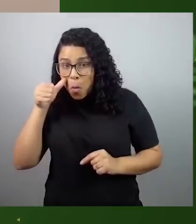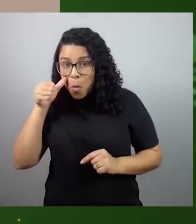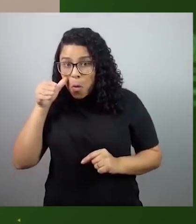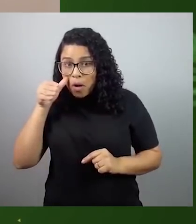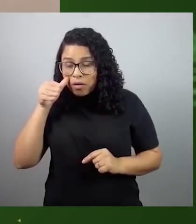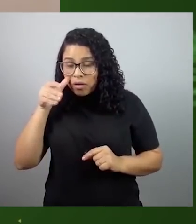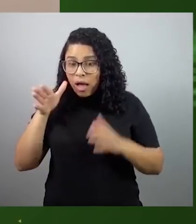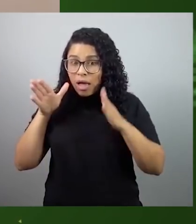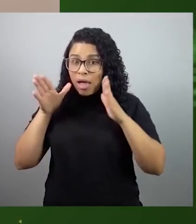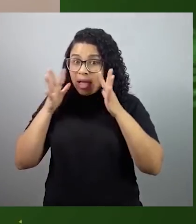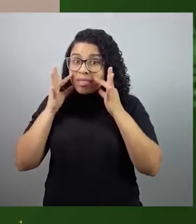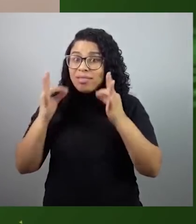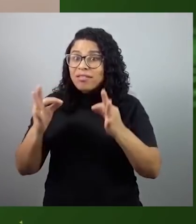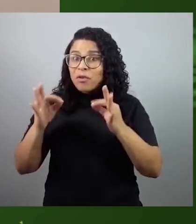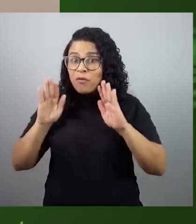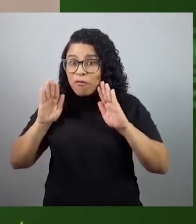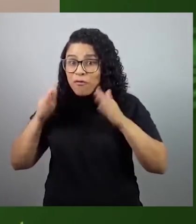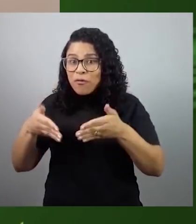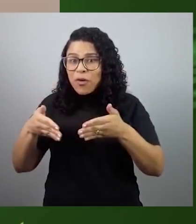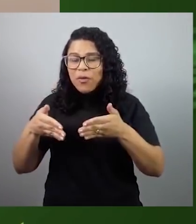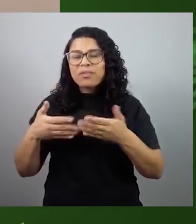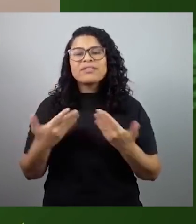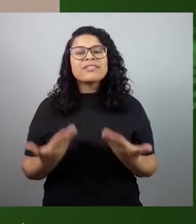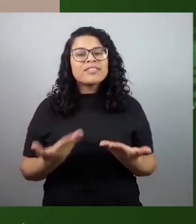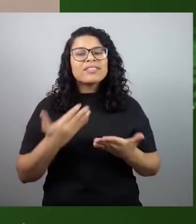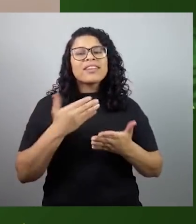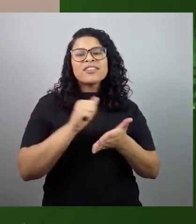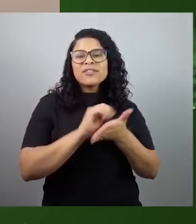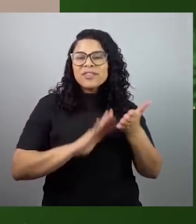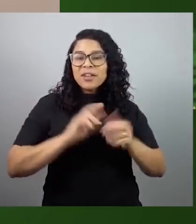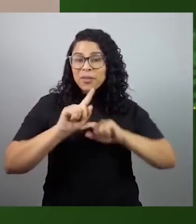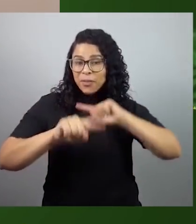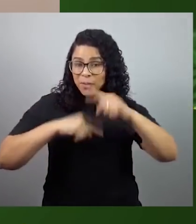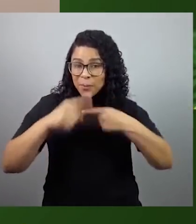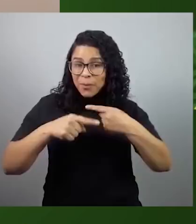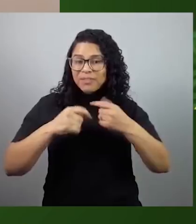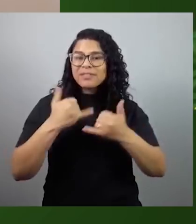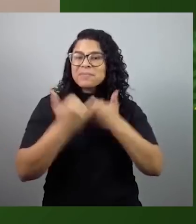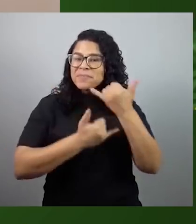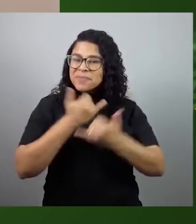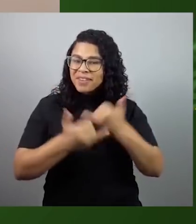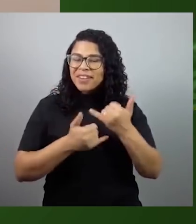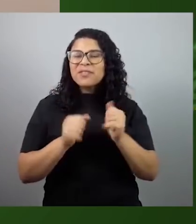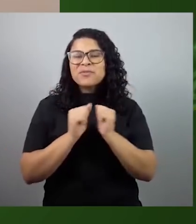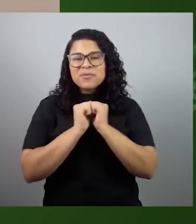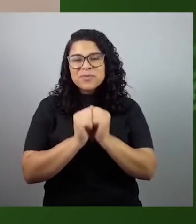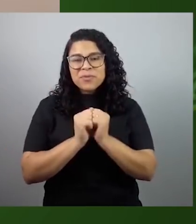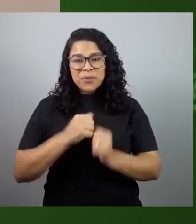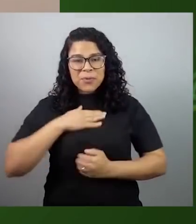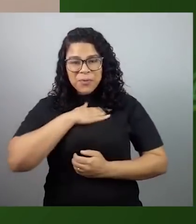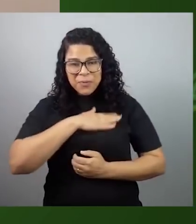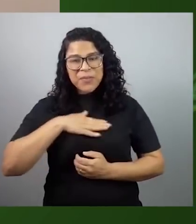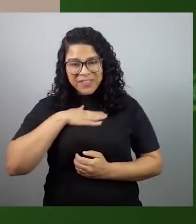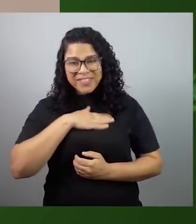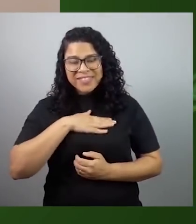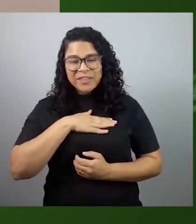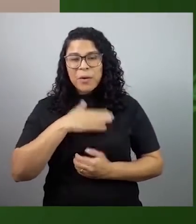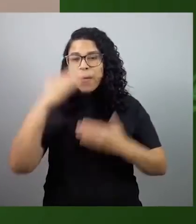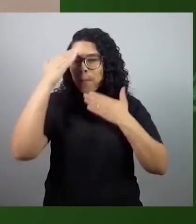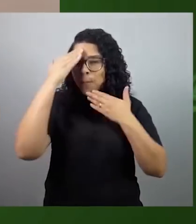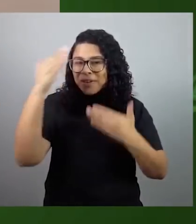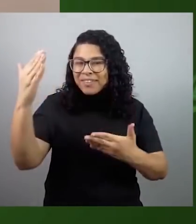e a atividade vai se transformar num brinquedo. É isso. Gostaram? Muito obrigada e tchau,